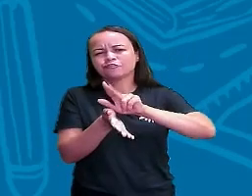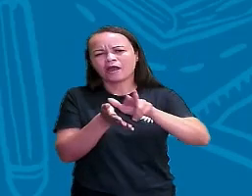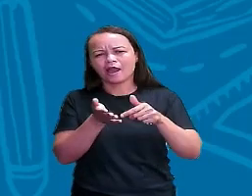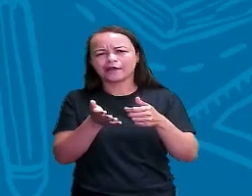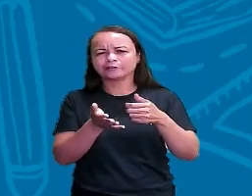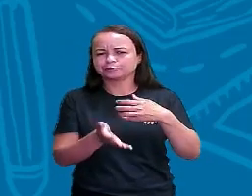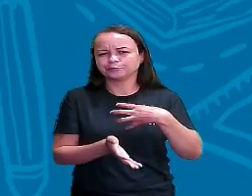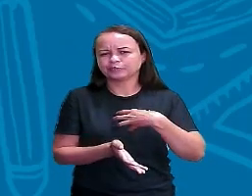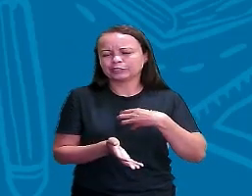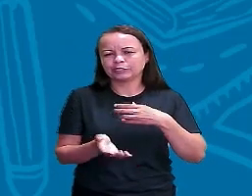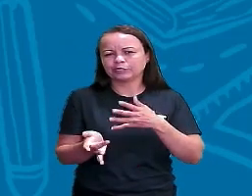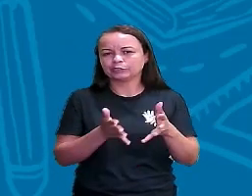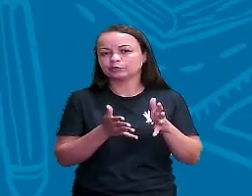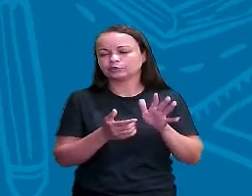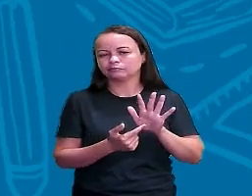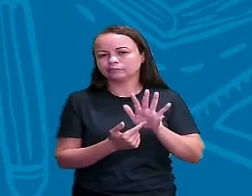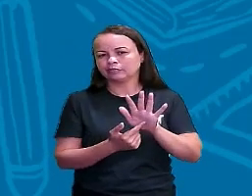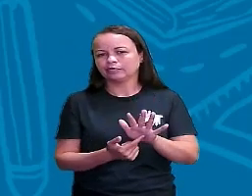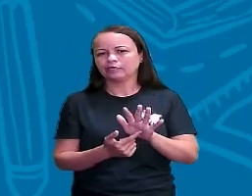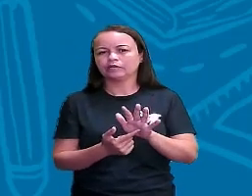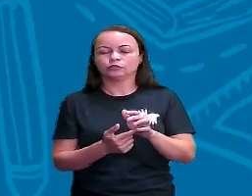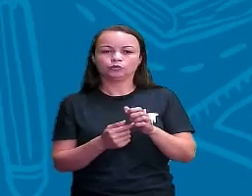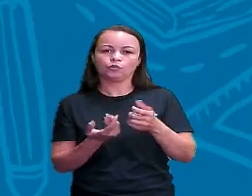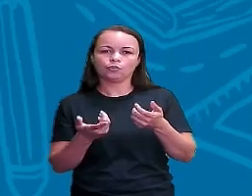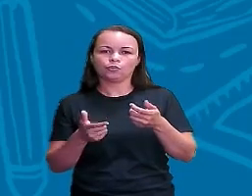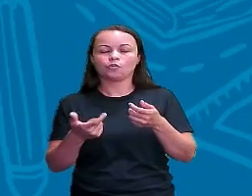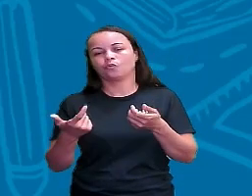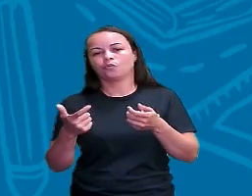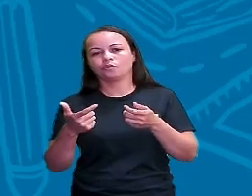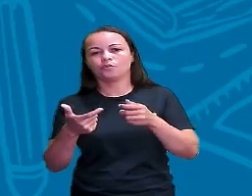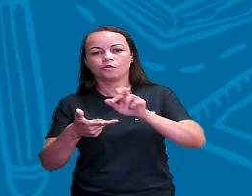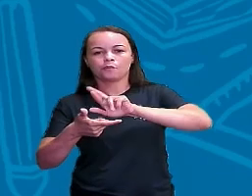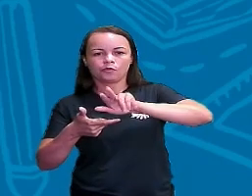diversos sentidos, né? Traz aí um sentido plural.